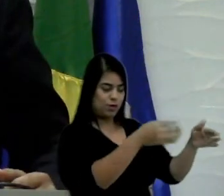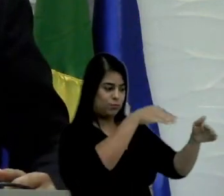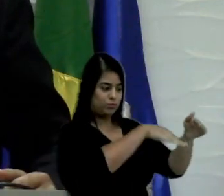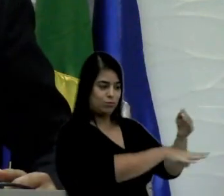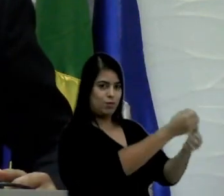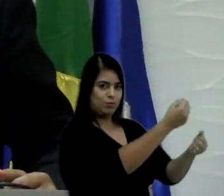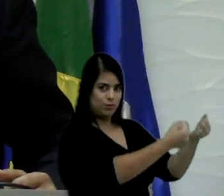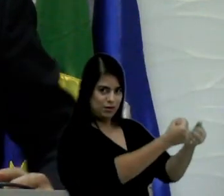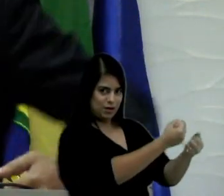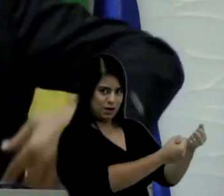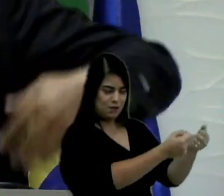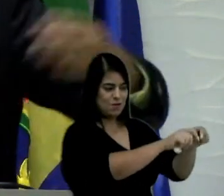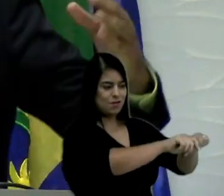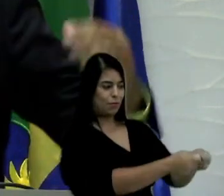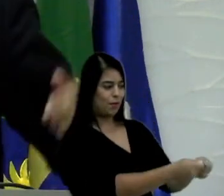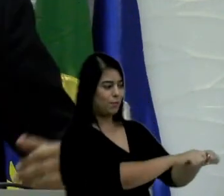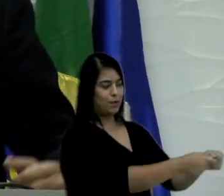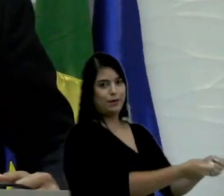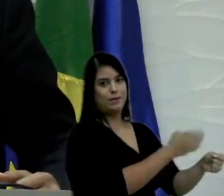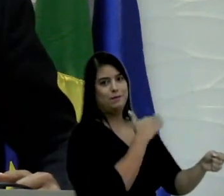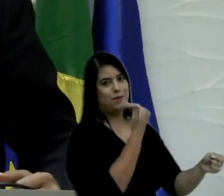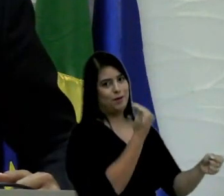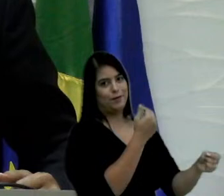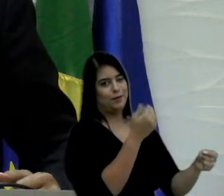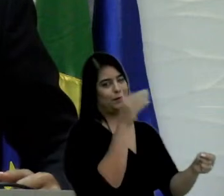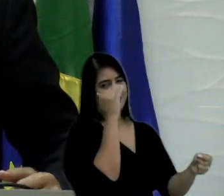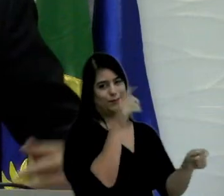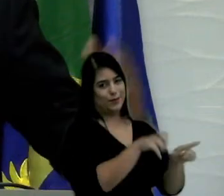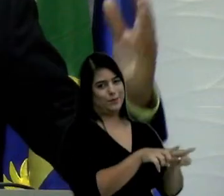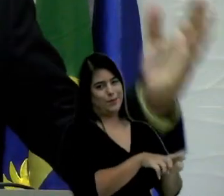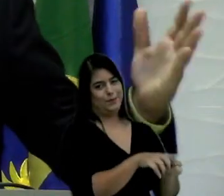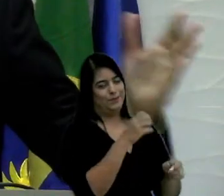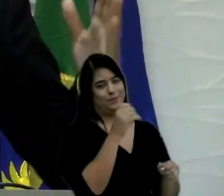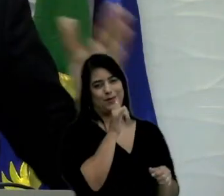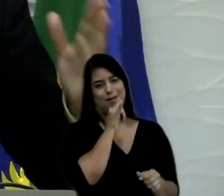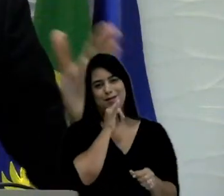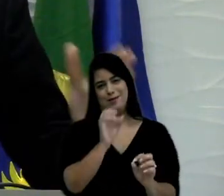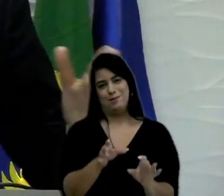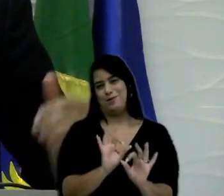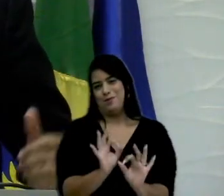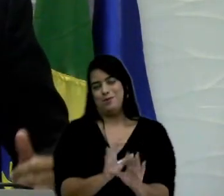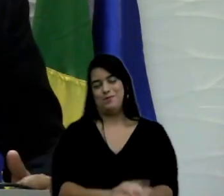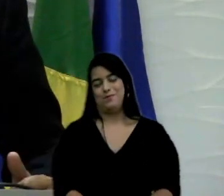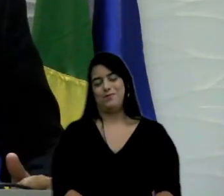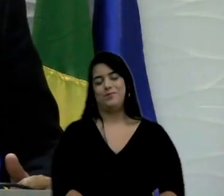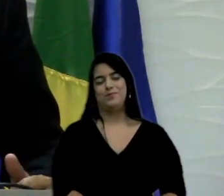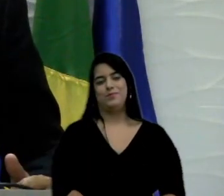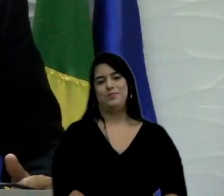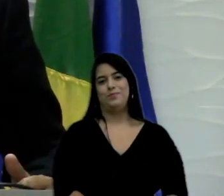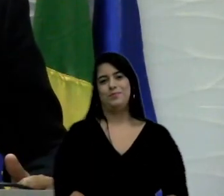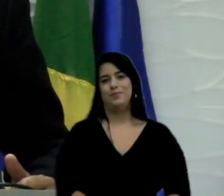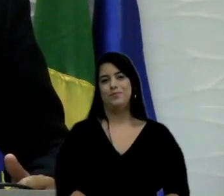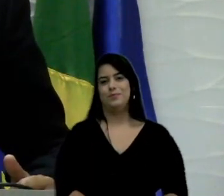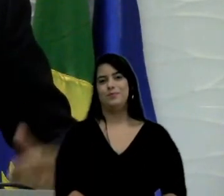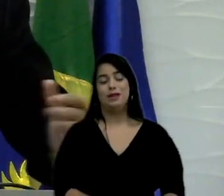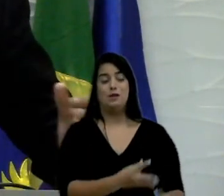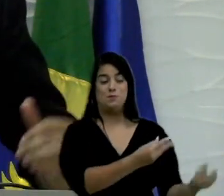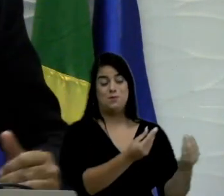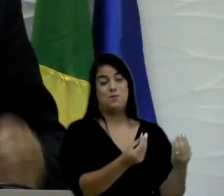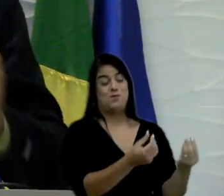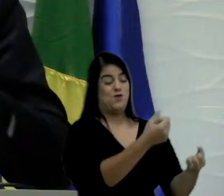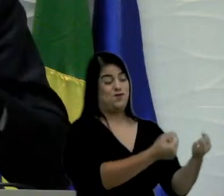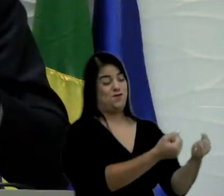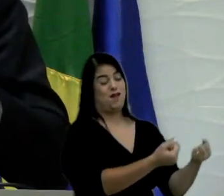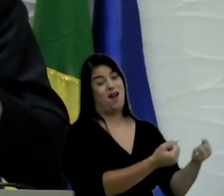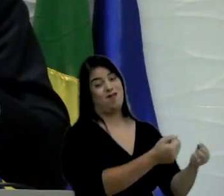lado só criando mato o que é que está fazendo com o dinheiro do município o que é que está